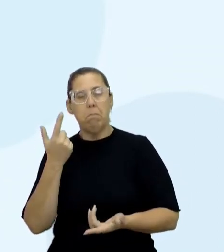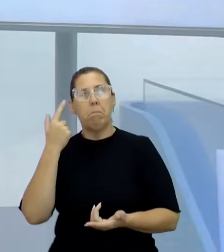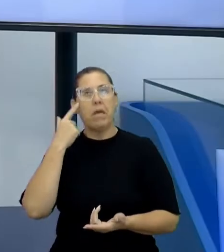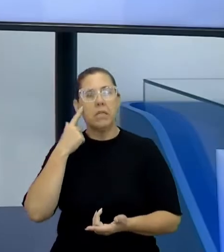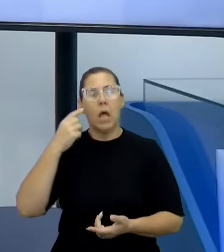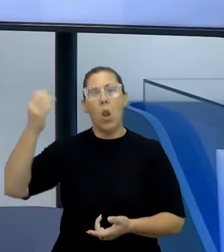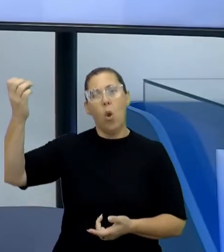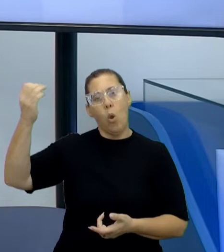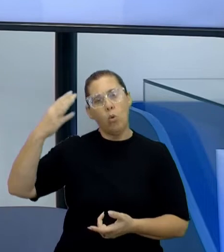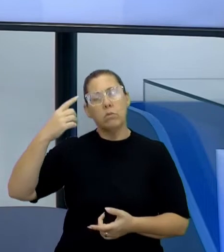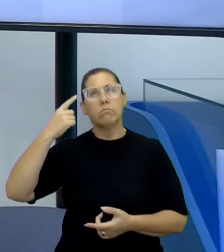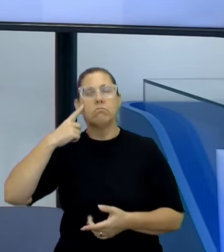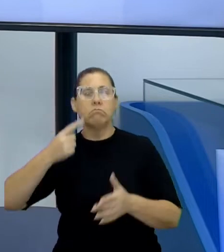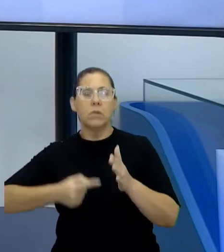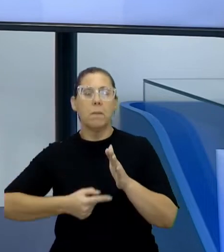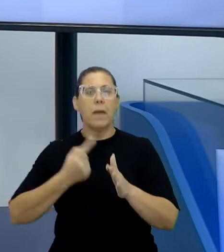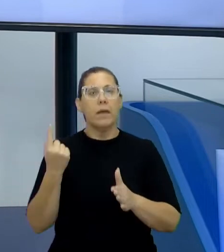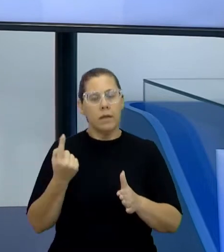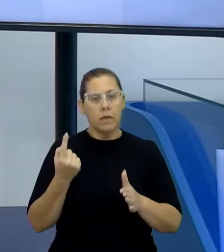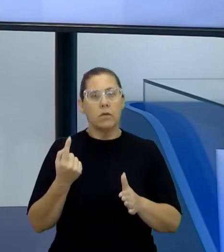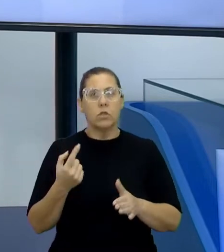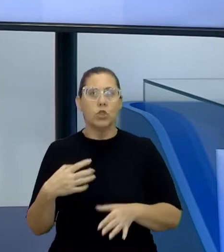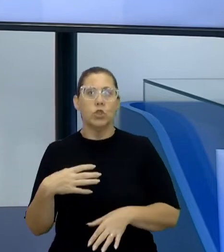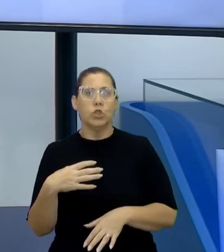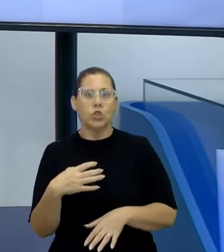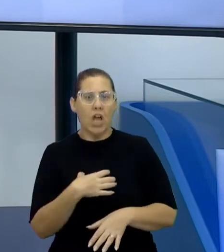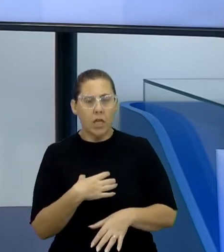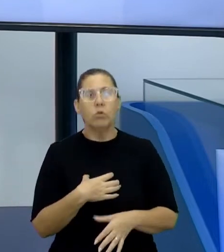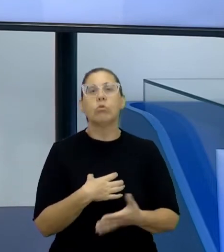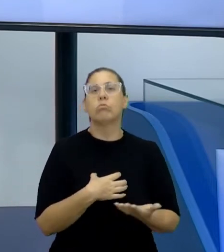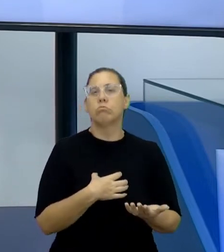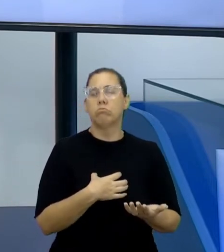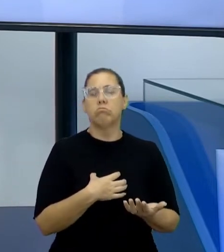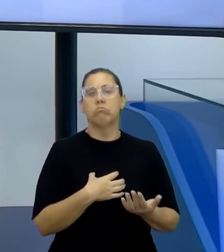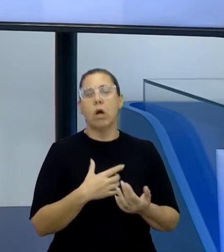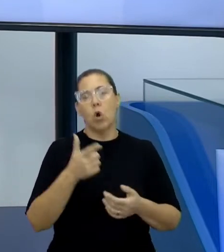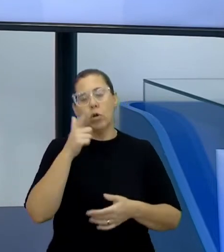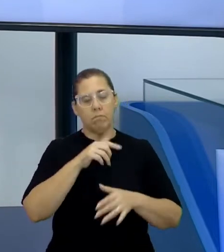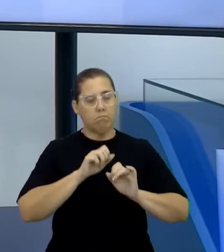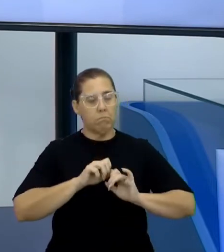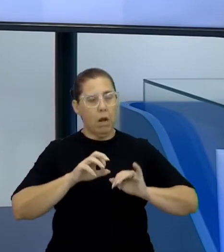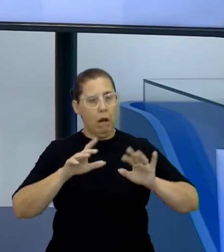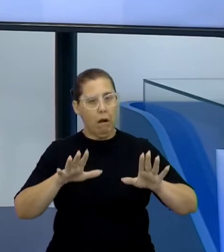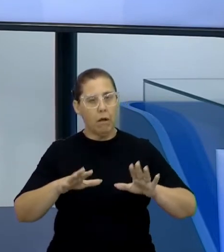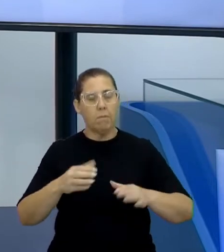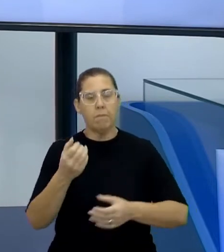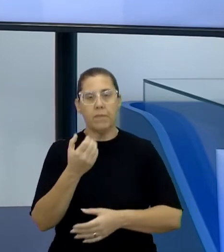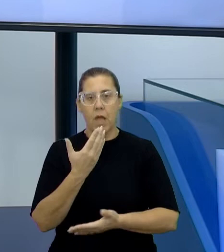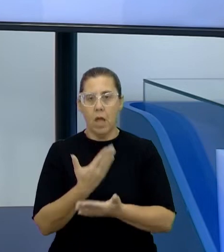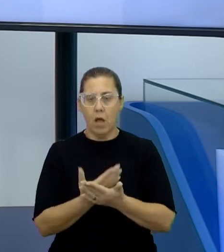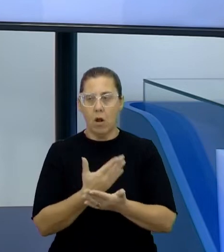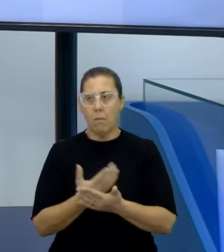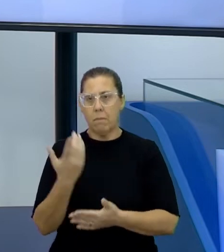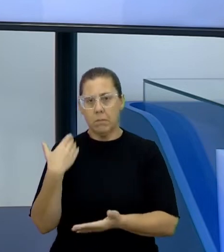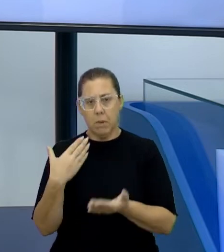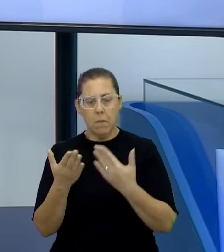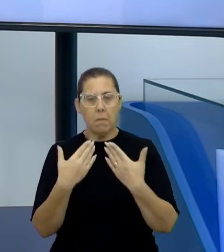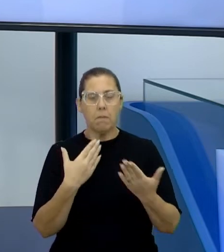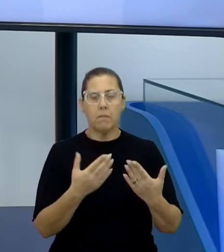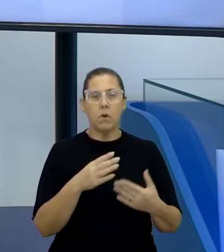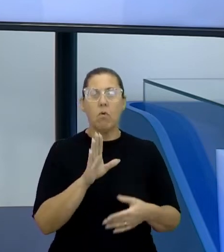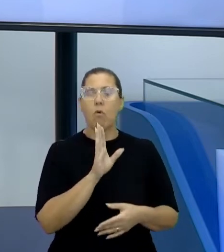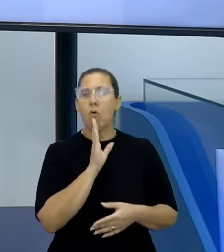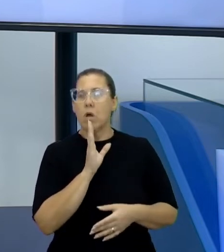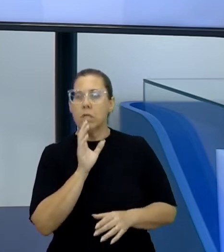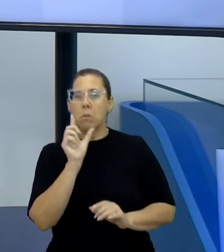iluminação, a gente primeiro precisa falar de meios de propagação. Aula passada, conversei com vocês a respeito disso. Precisa